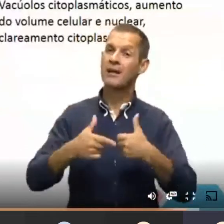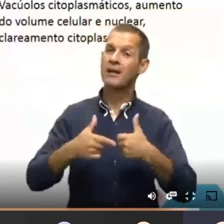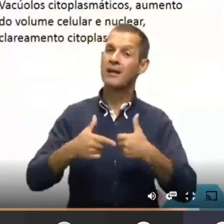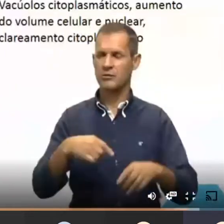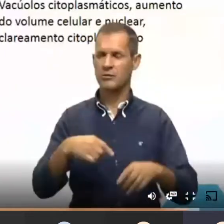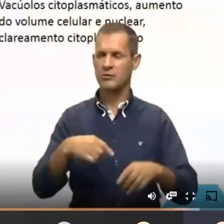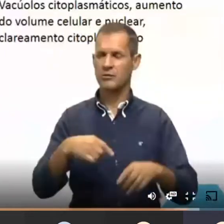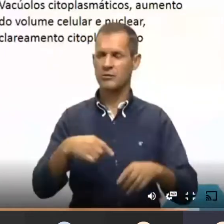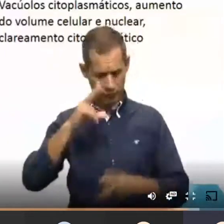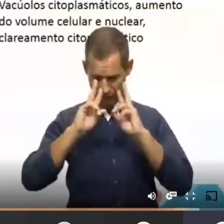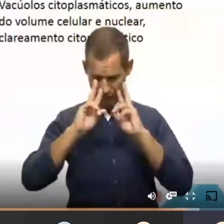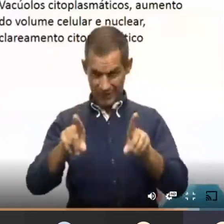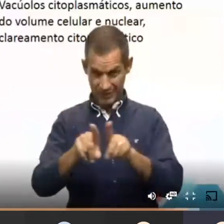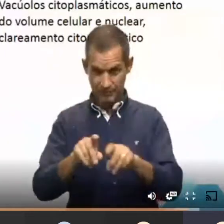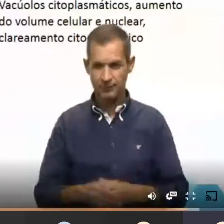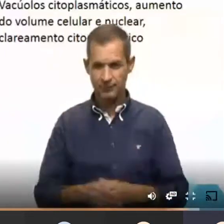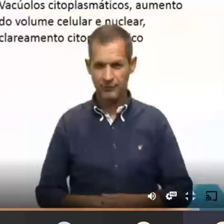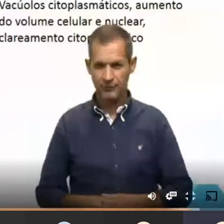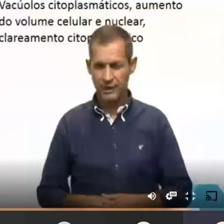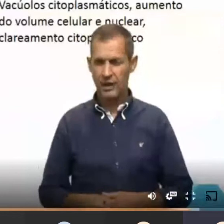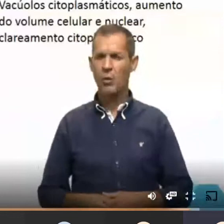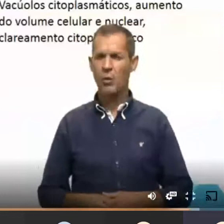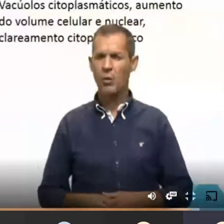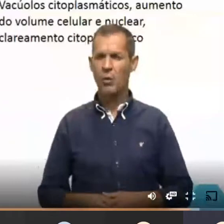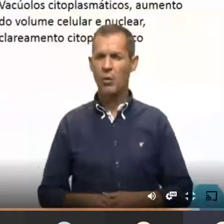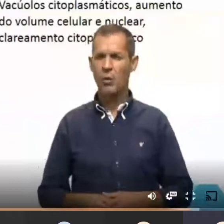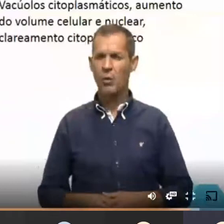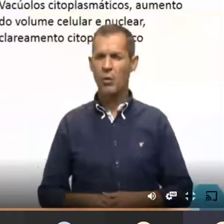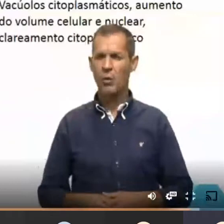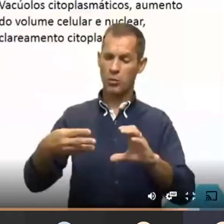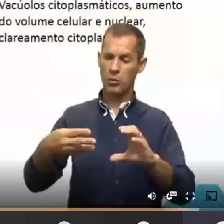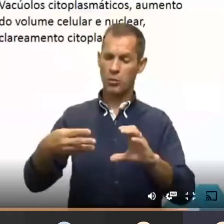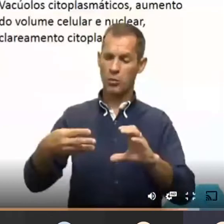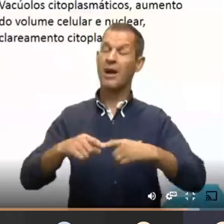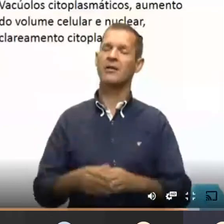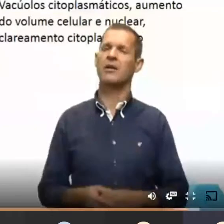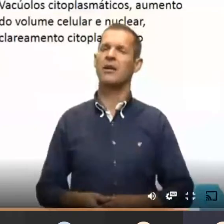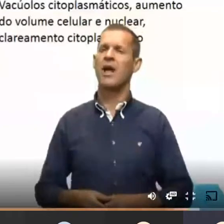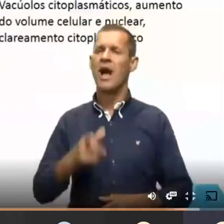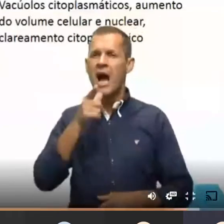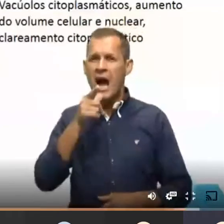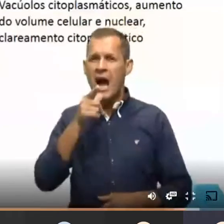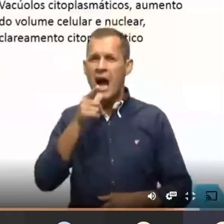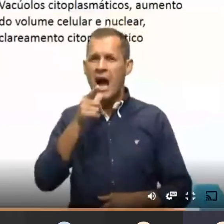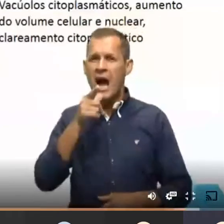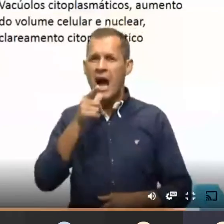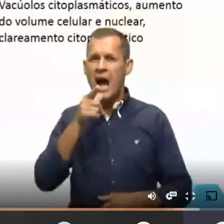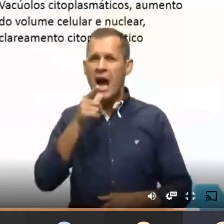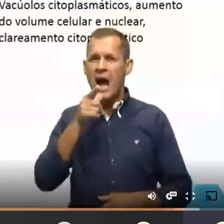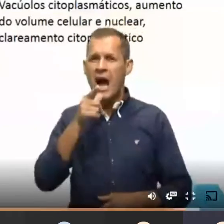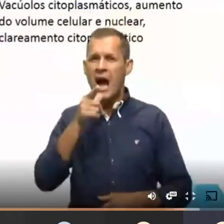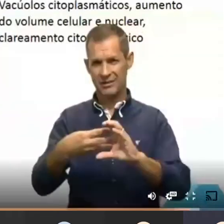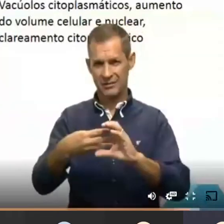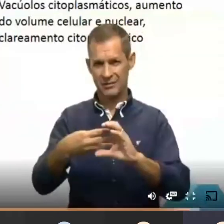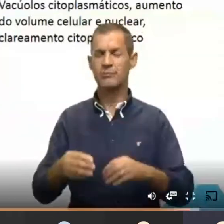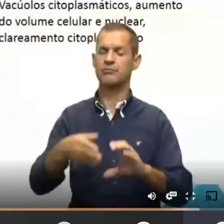outra região, a gente já consegue ver a degeneração hidrópica, né? Onde a água está acumulada dentro